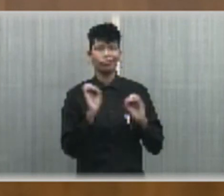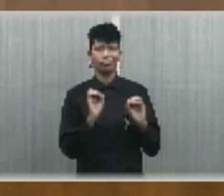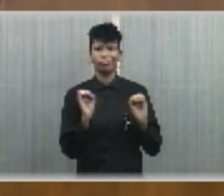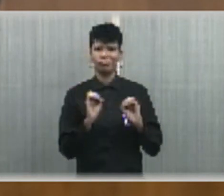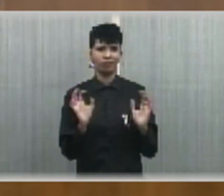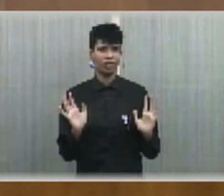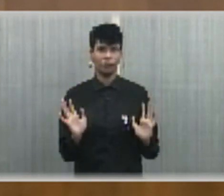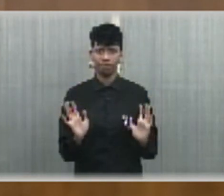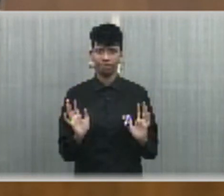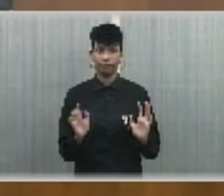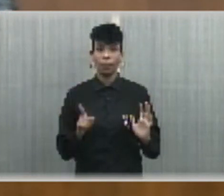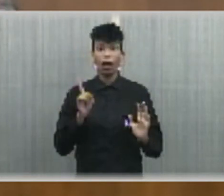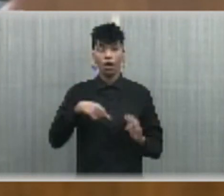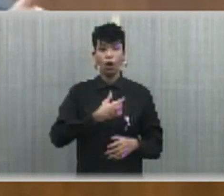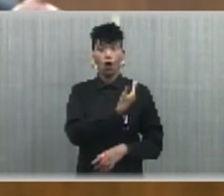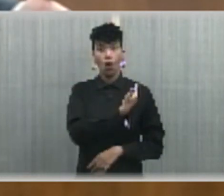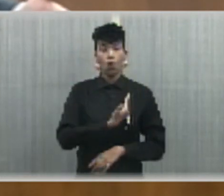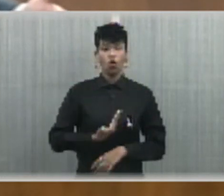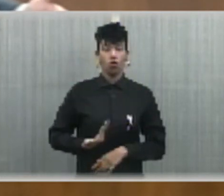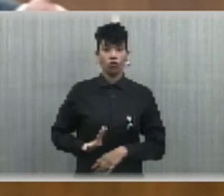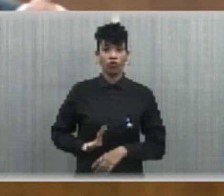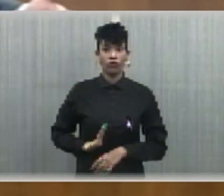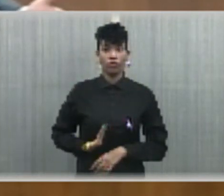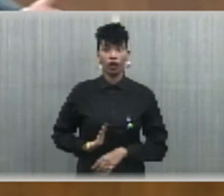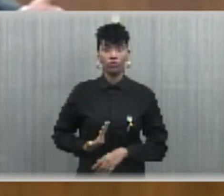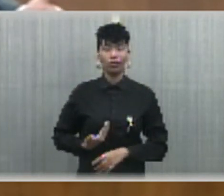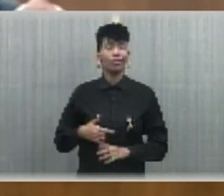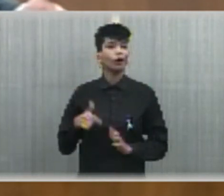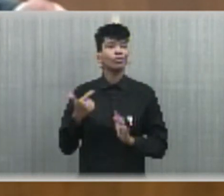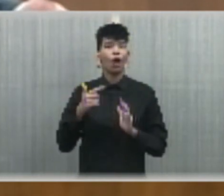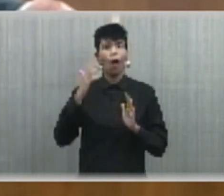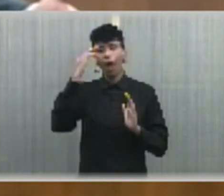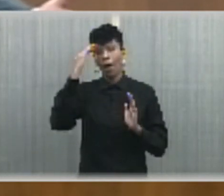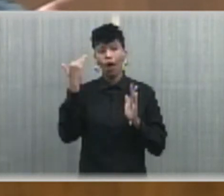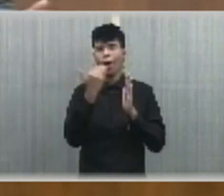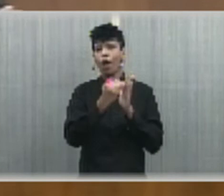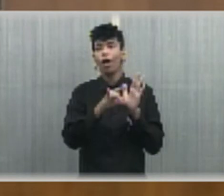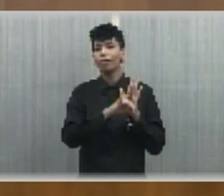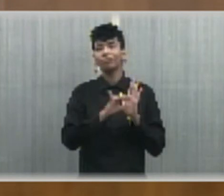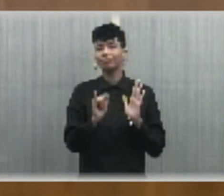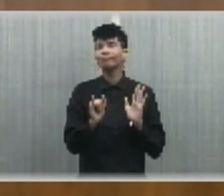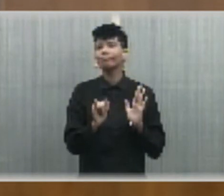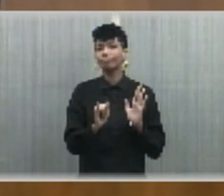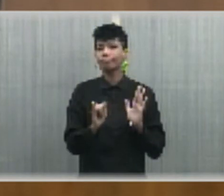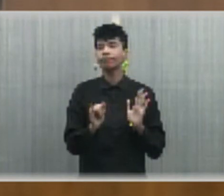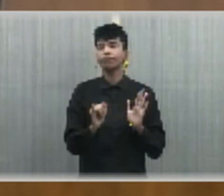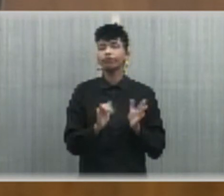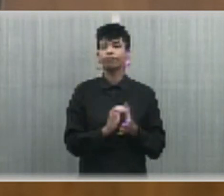controle. É um governo que está à margem da lei. Está à margem da lei.